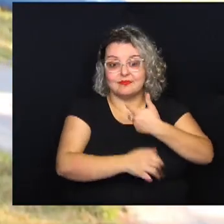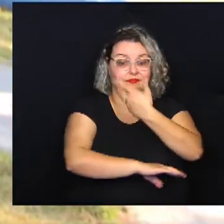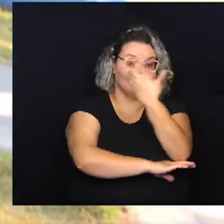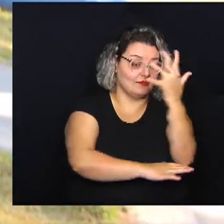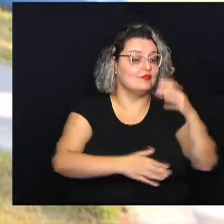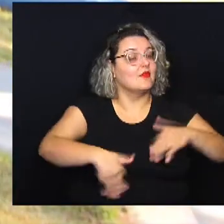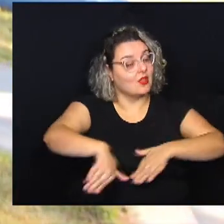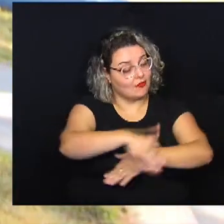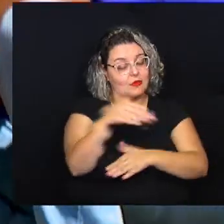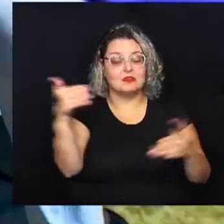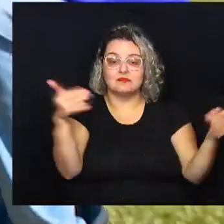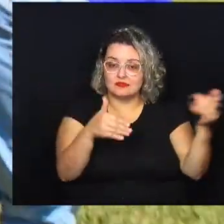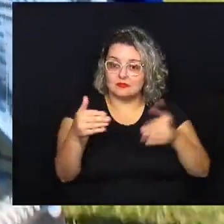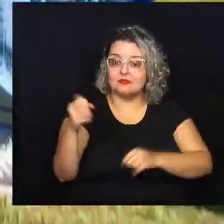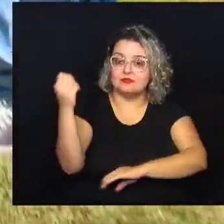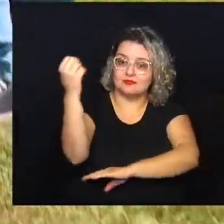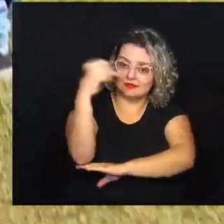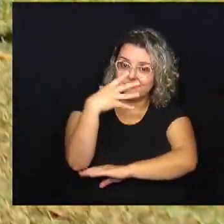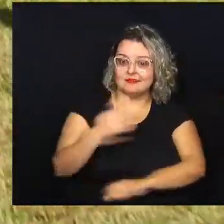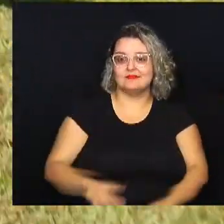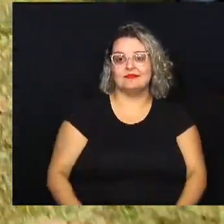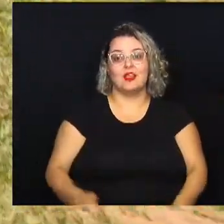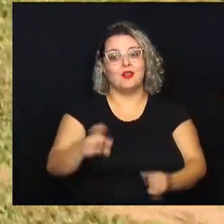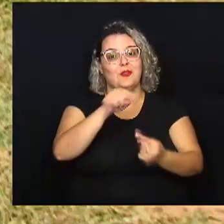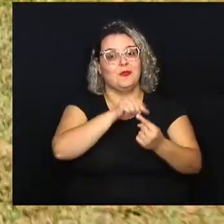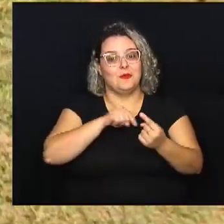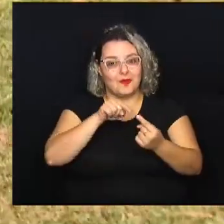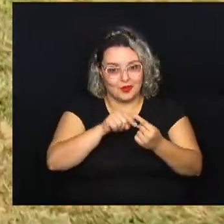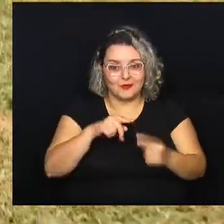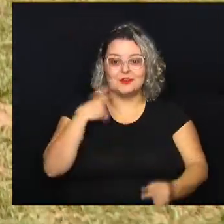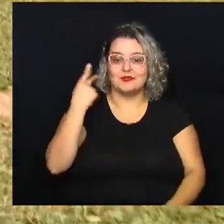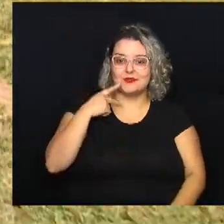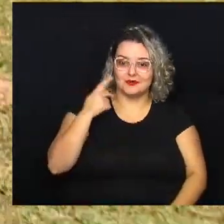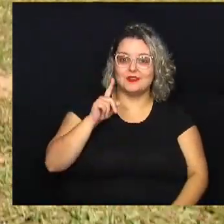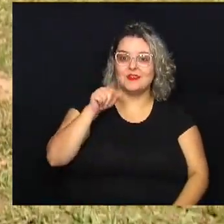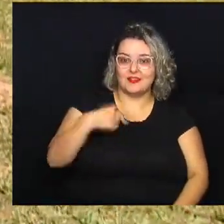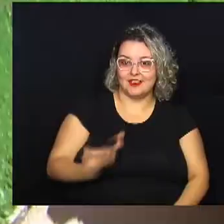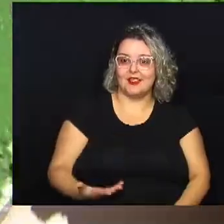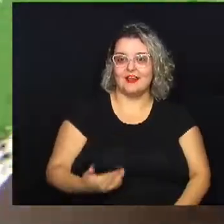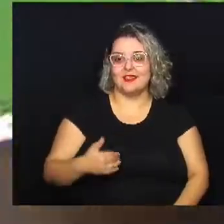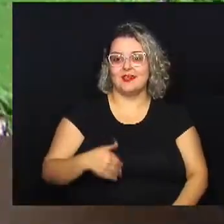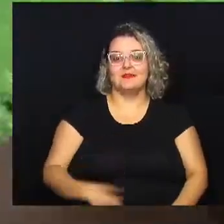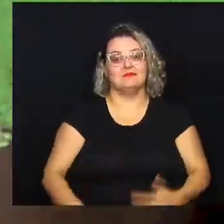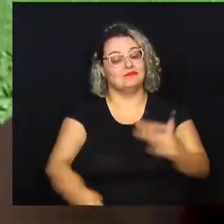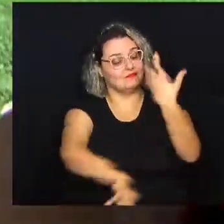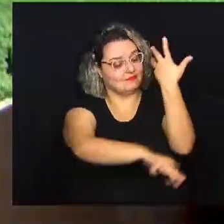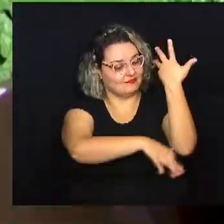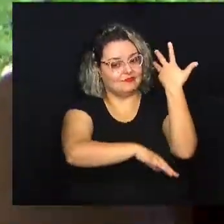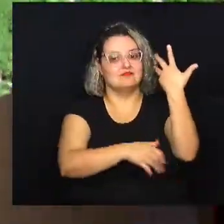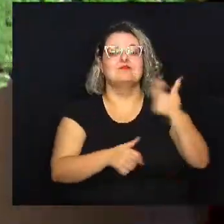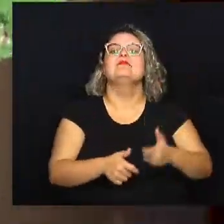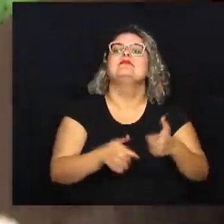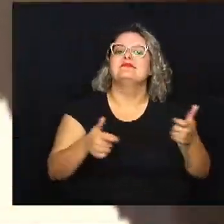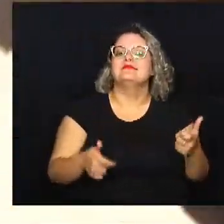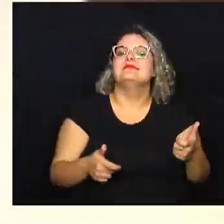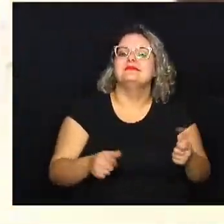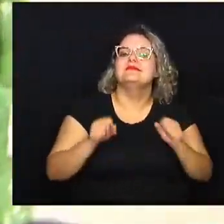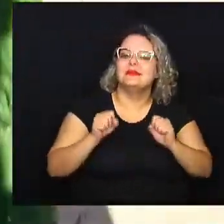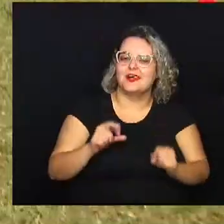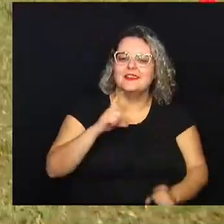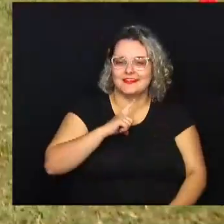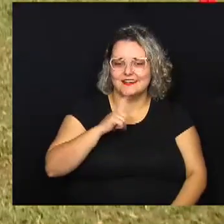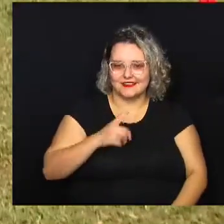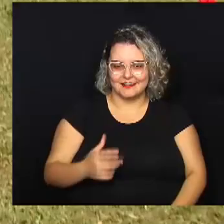bem frequentadas, iluminadas. O objetivo do parlamentar é que mais praças de Campinas possam contar com